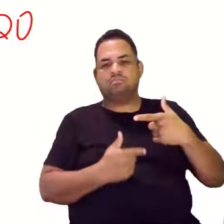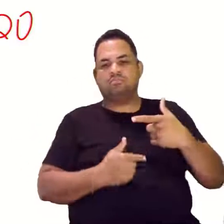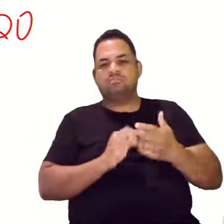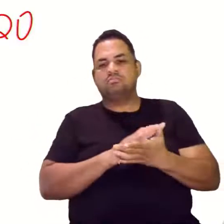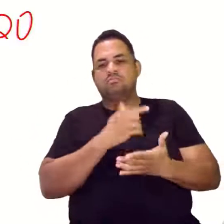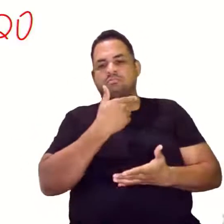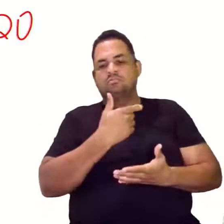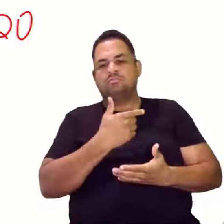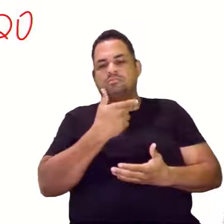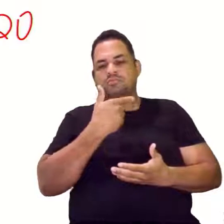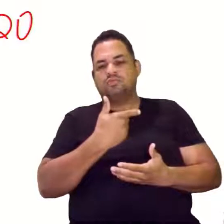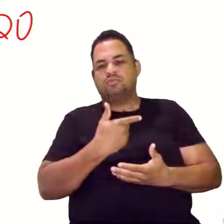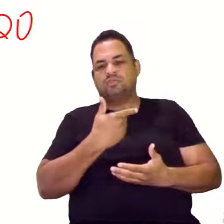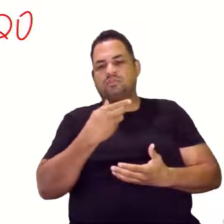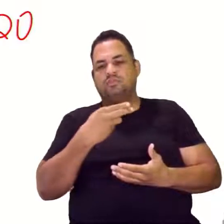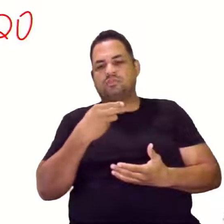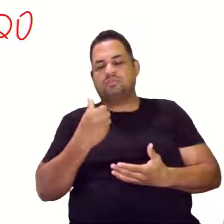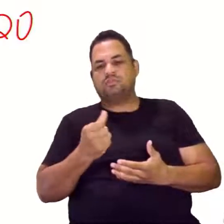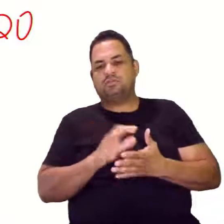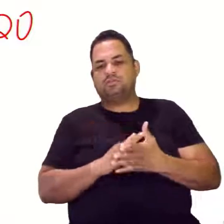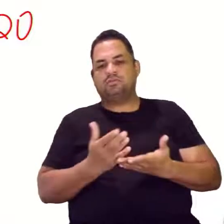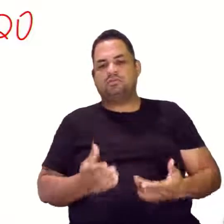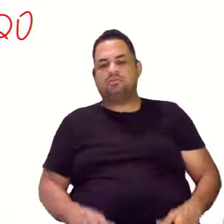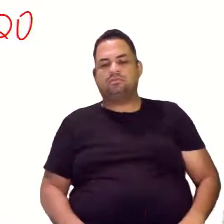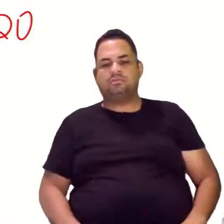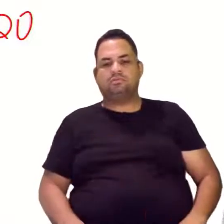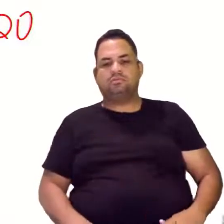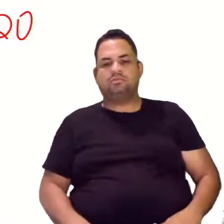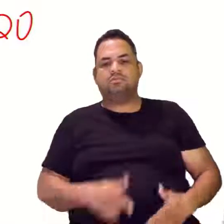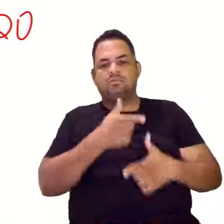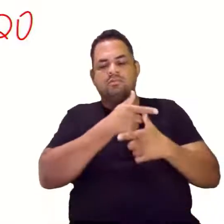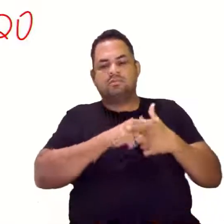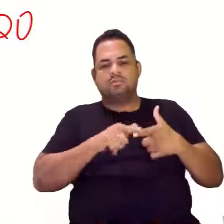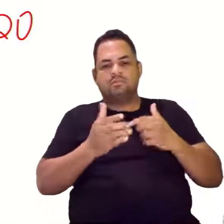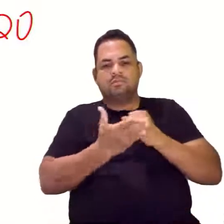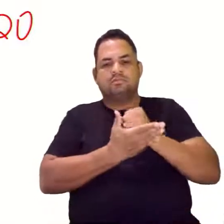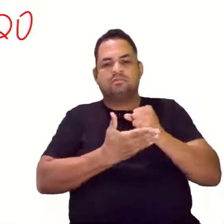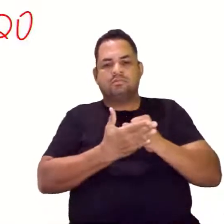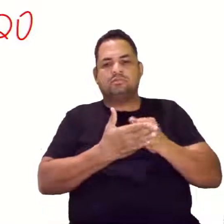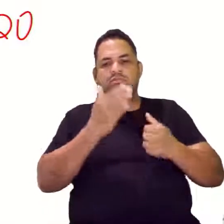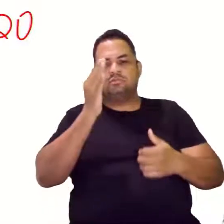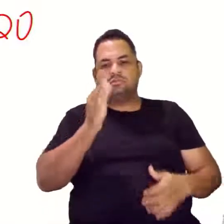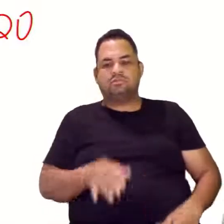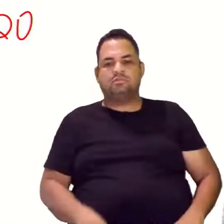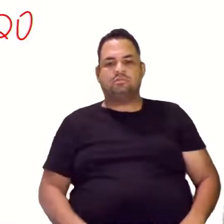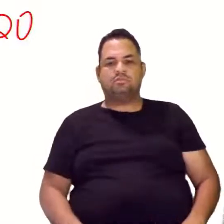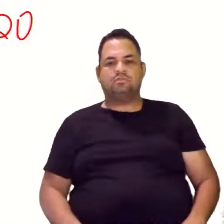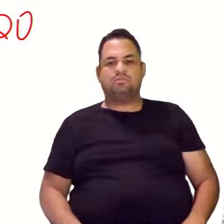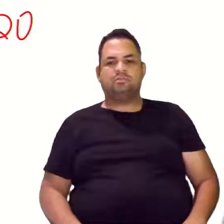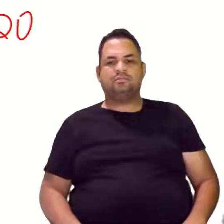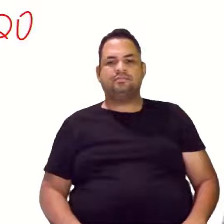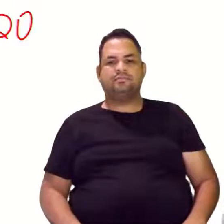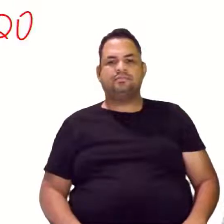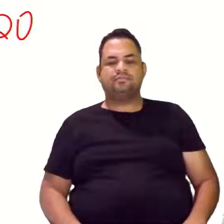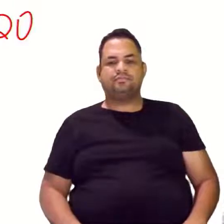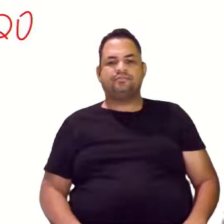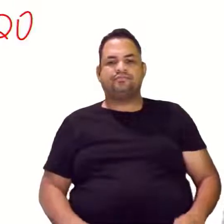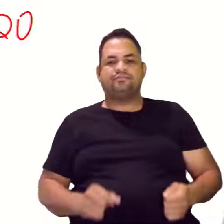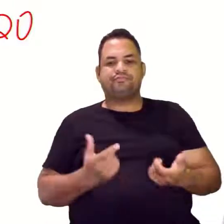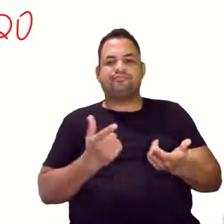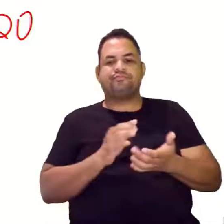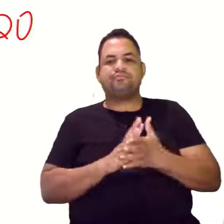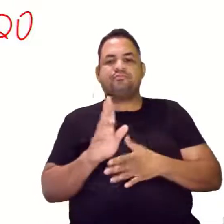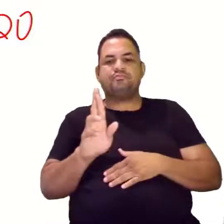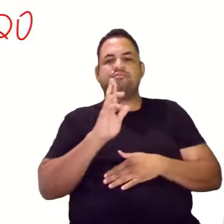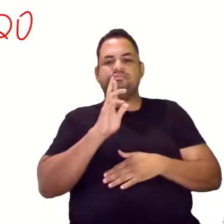por 236. Agora ficamos com uma divisãozinha básica, sem números com vírgula para dificultar a nossa vida. E a gente vai